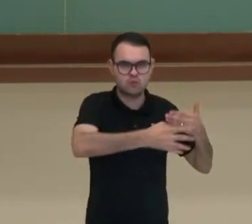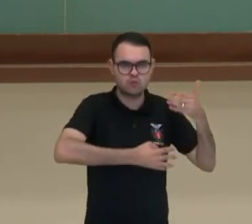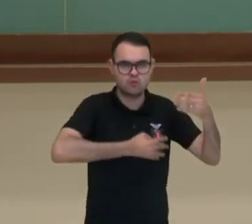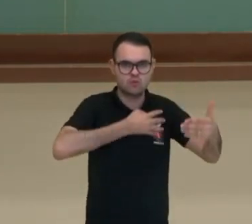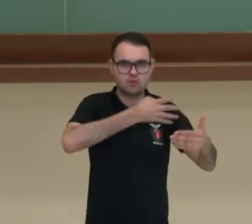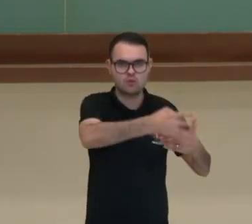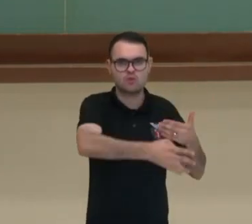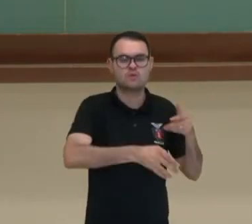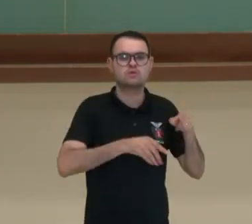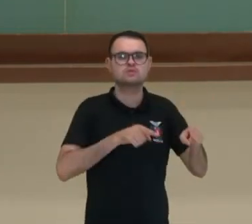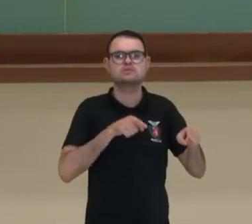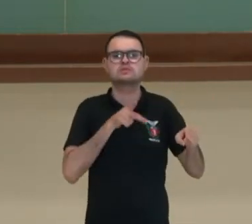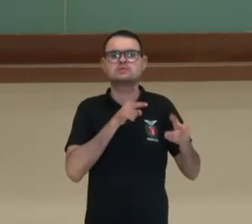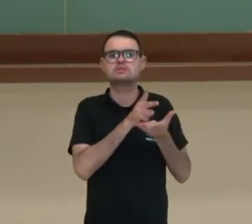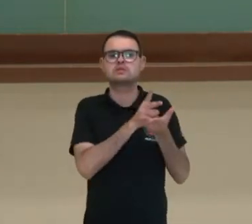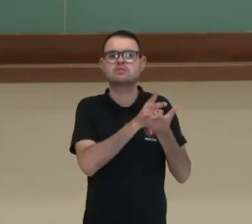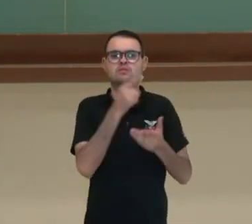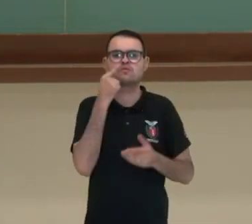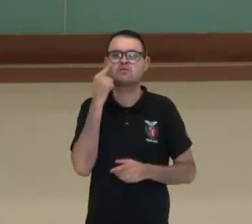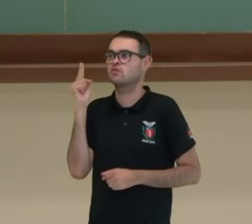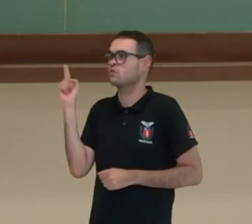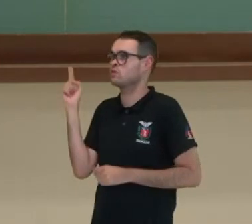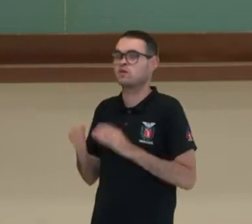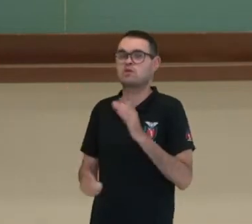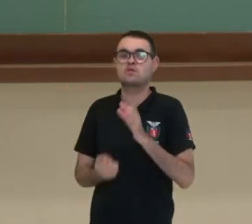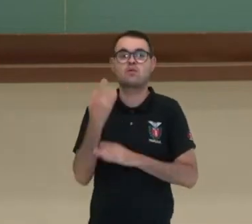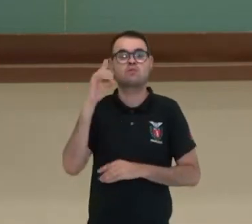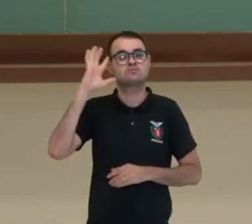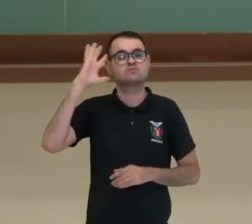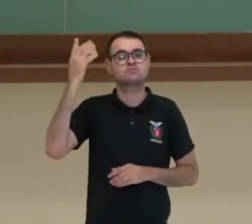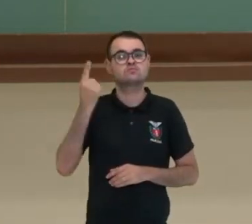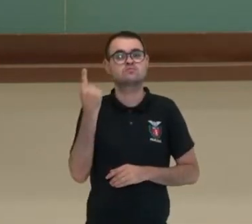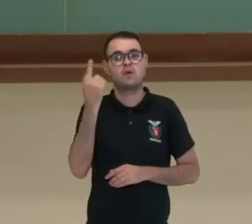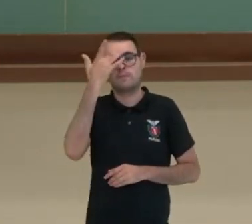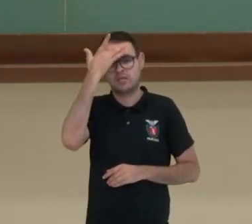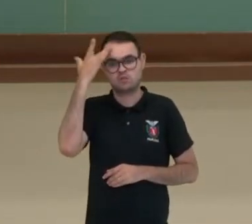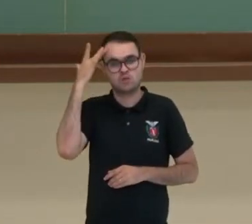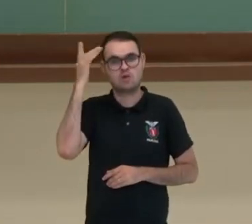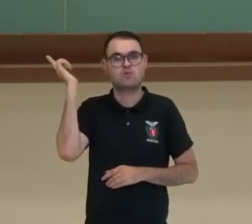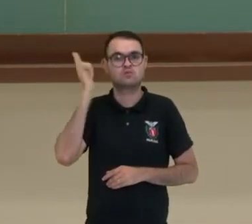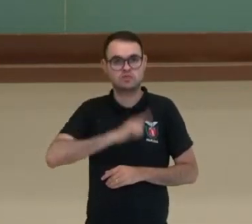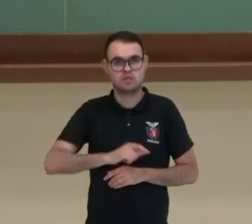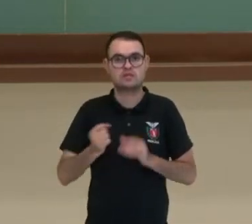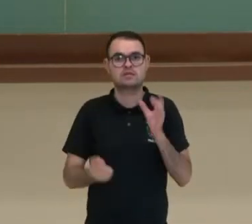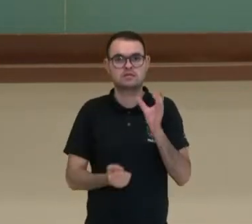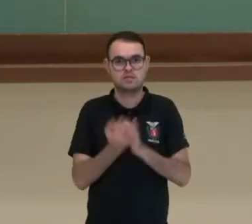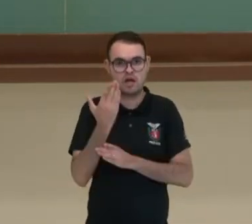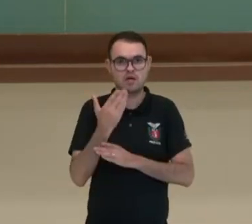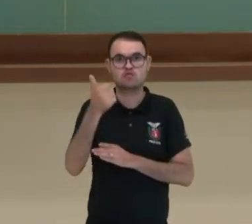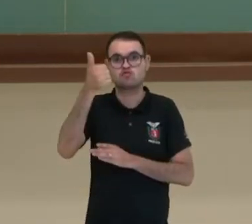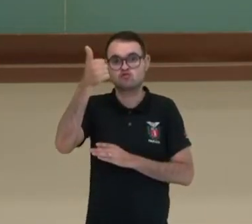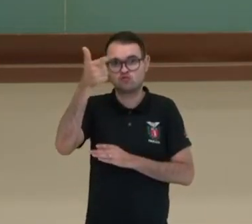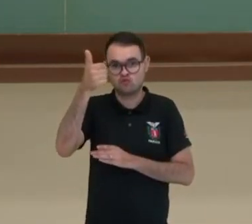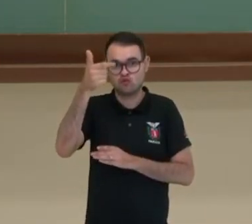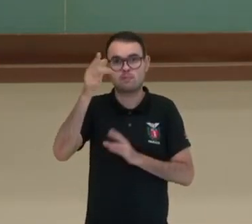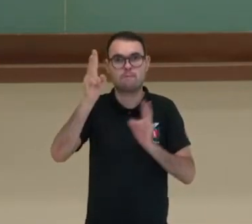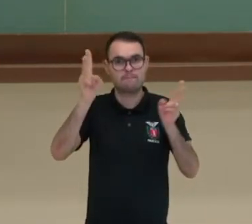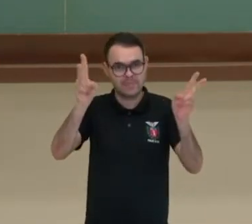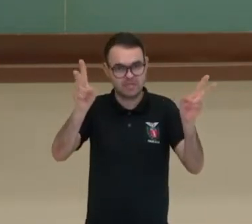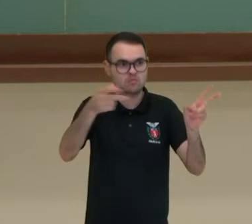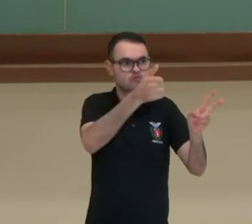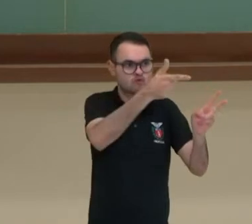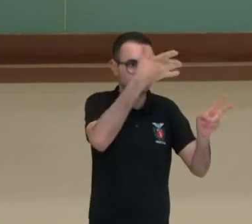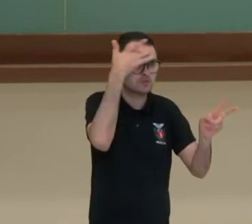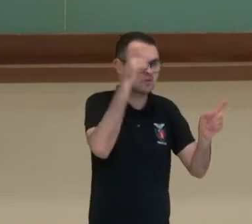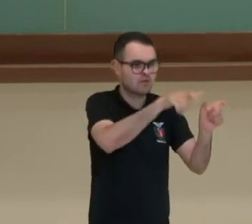época. E veja, aqui você criou uma solução, uma pessoa conseguia criar, fazer o mesmo trabalho de 12